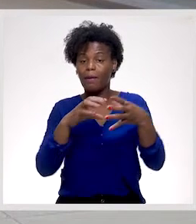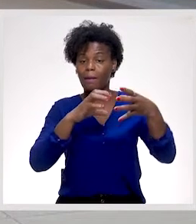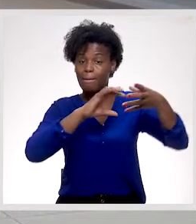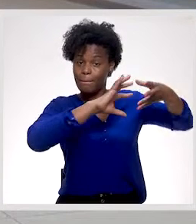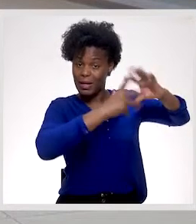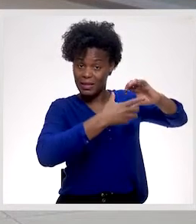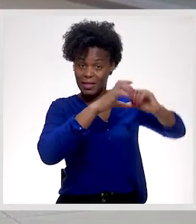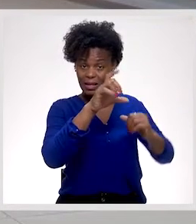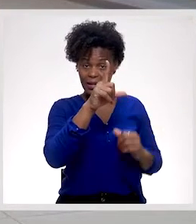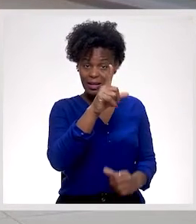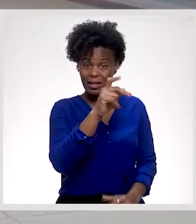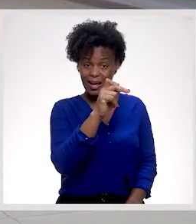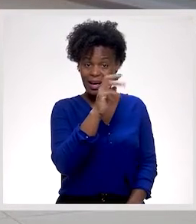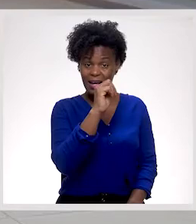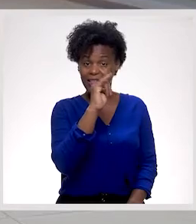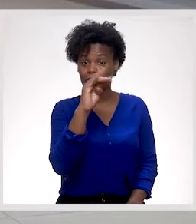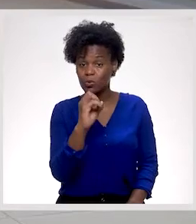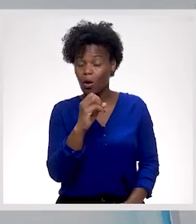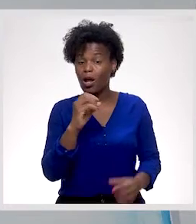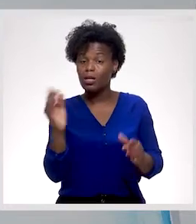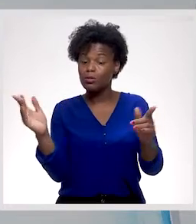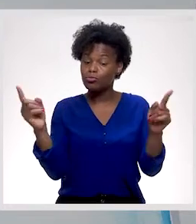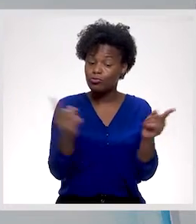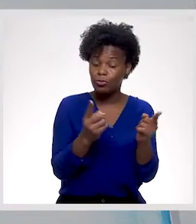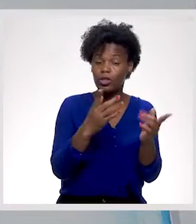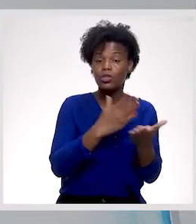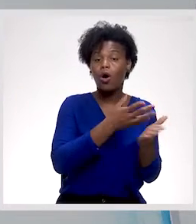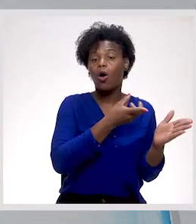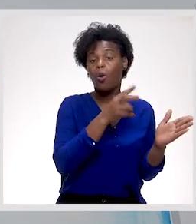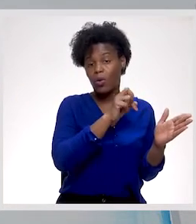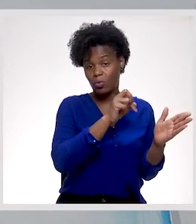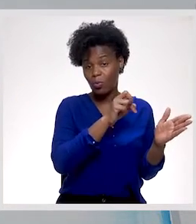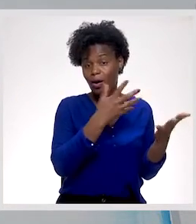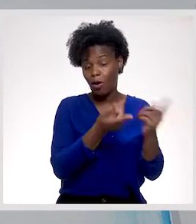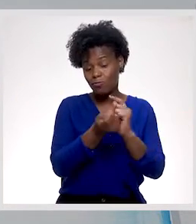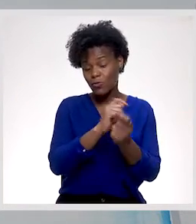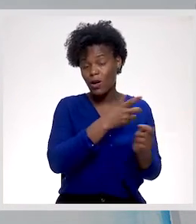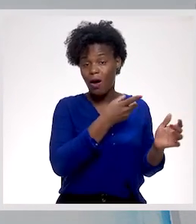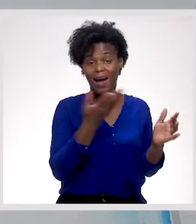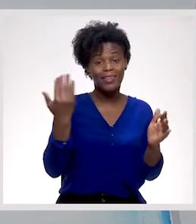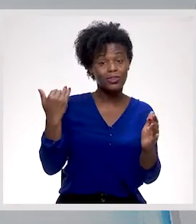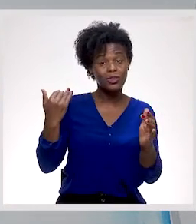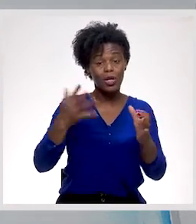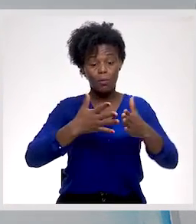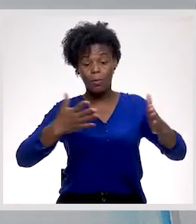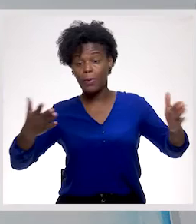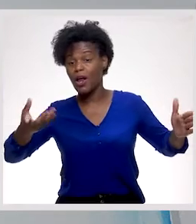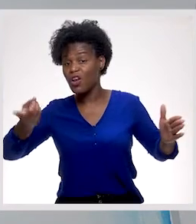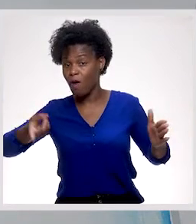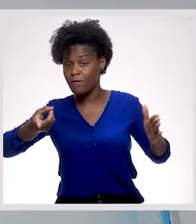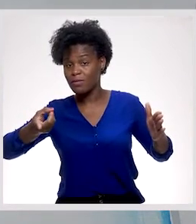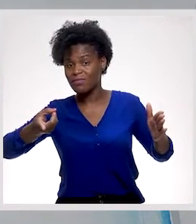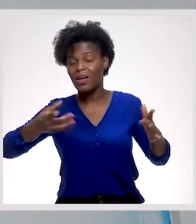apenas 8 planetas, houve uma redução de 9 planetas para 8 planetas